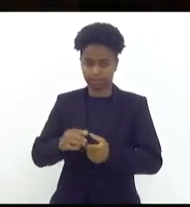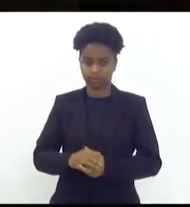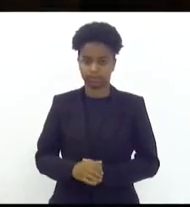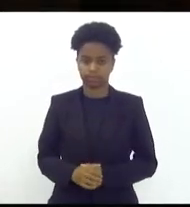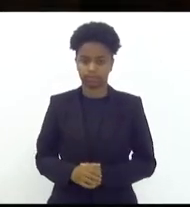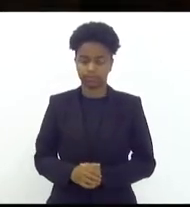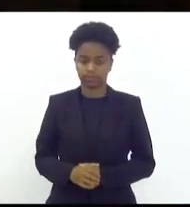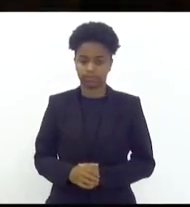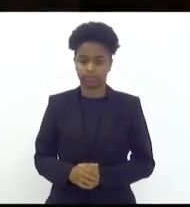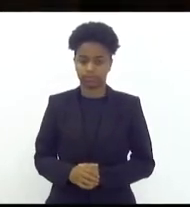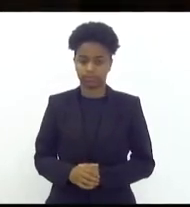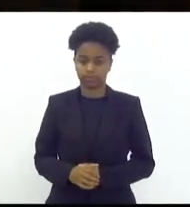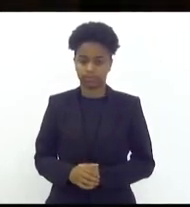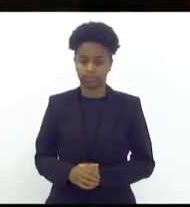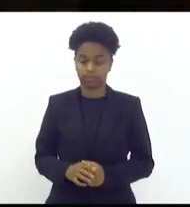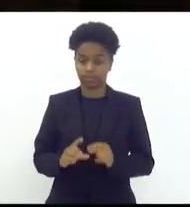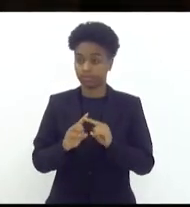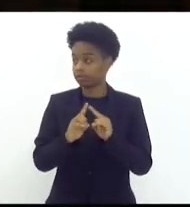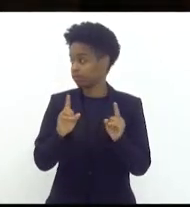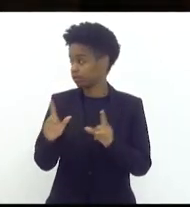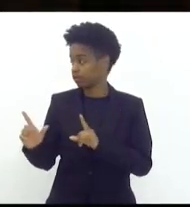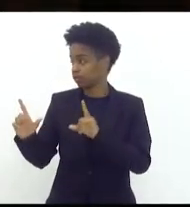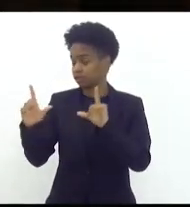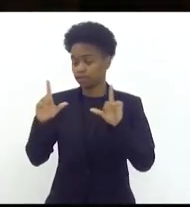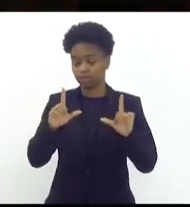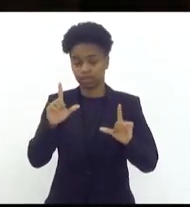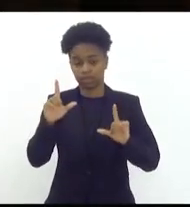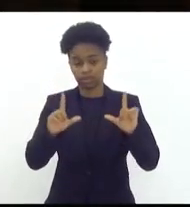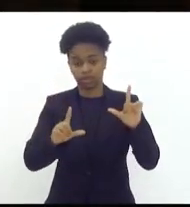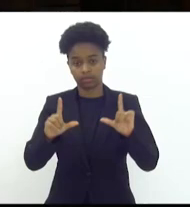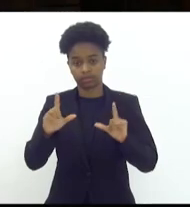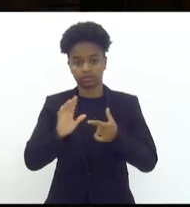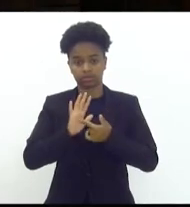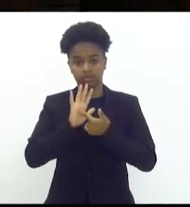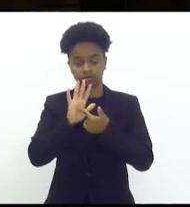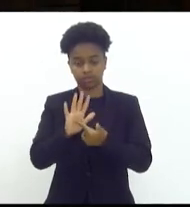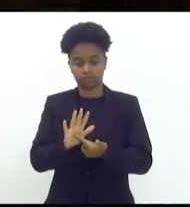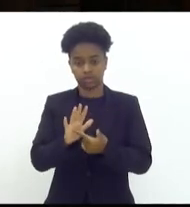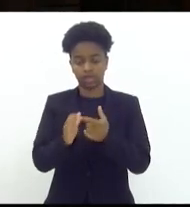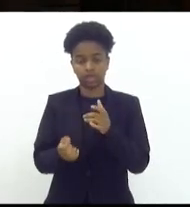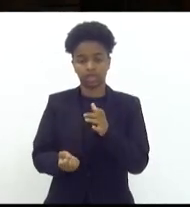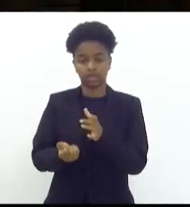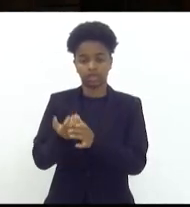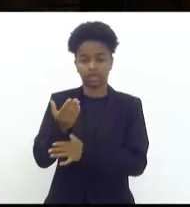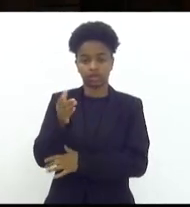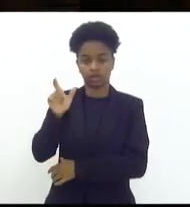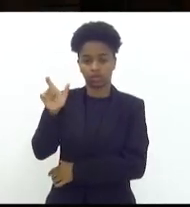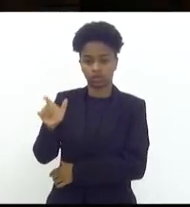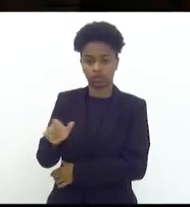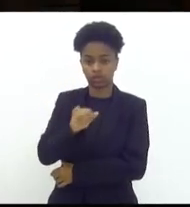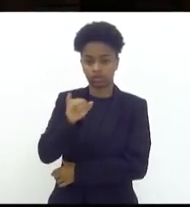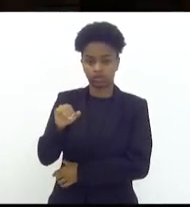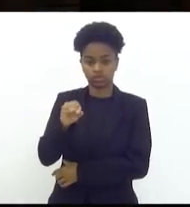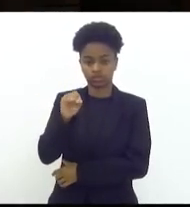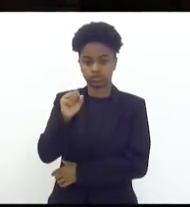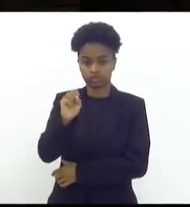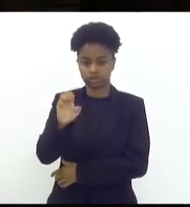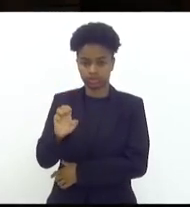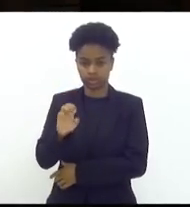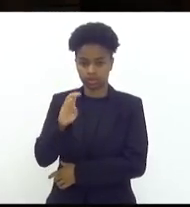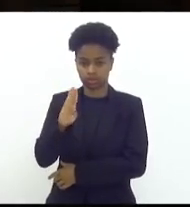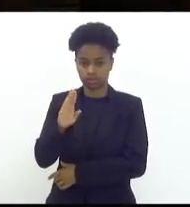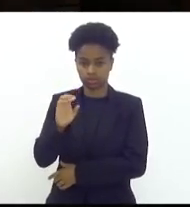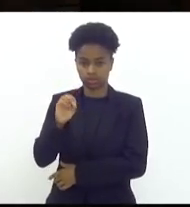esse programa foi criado pelo grande José Bonifácio